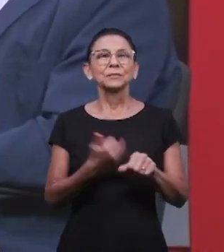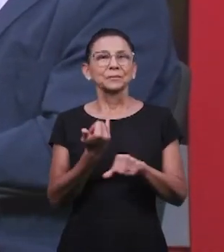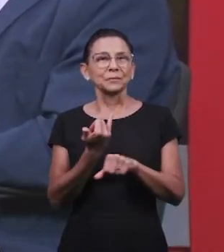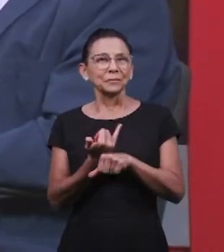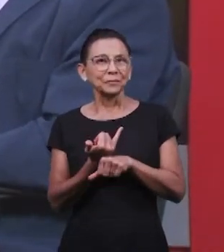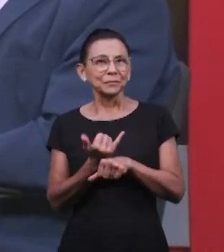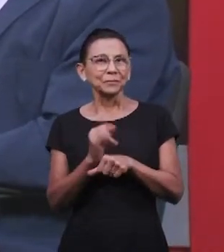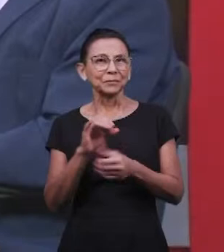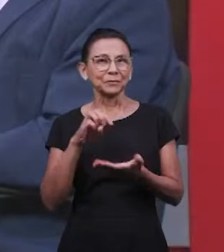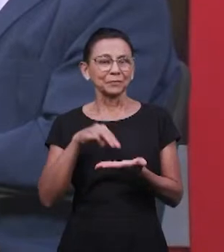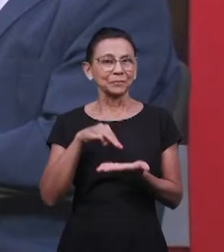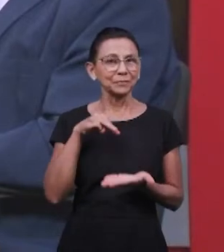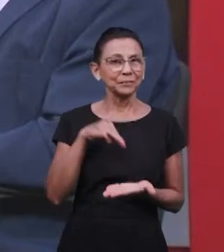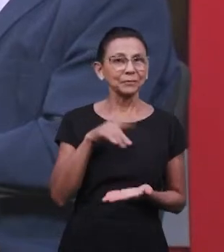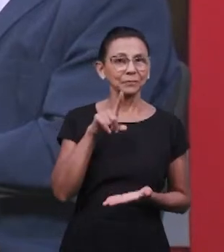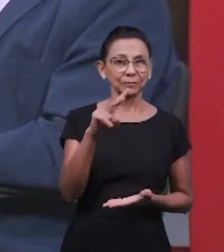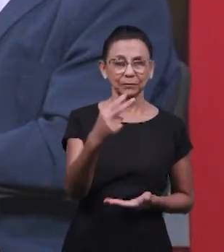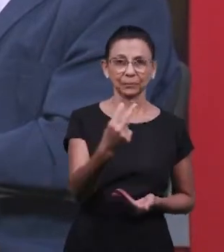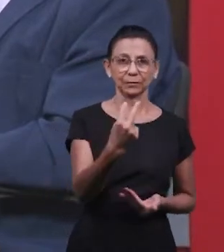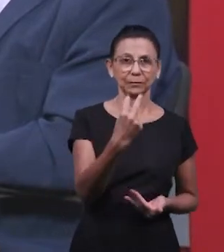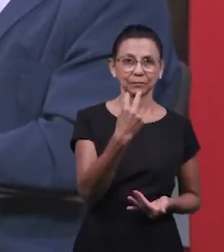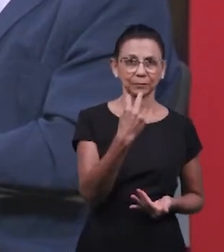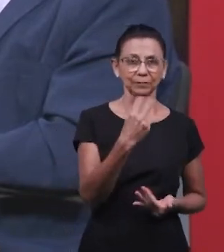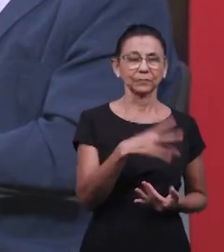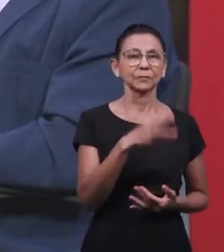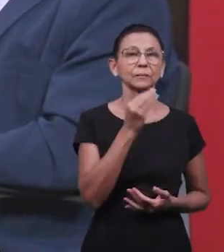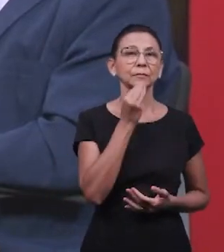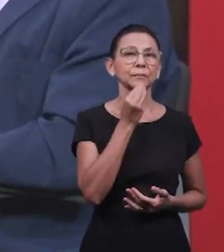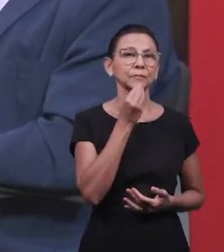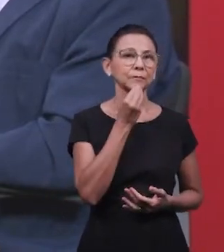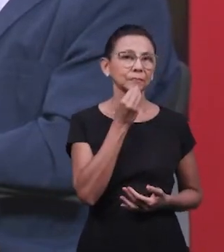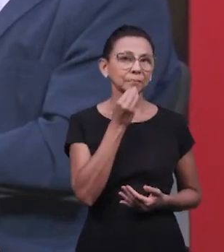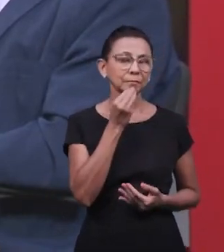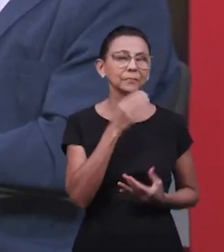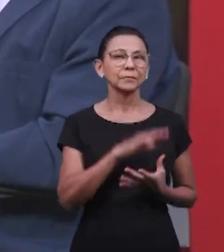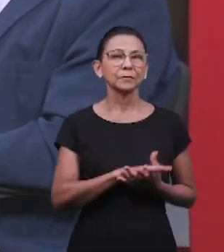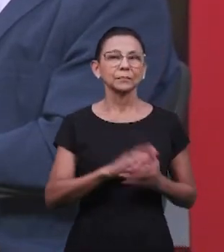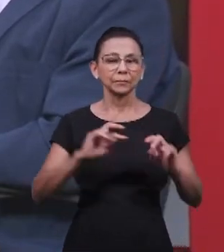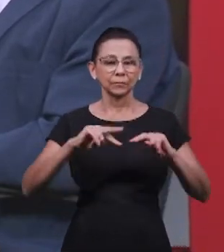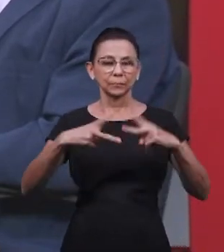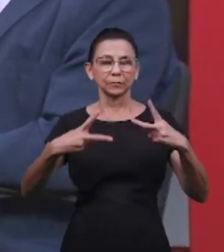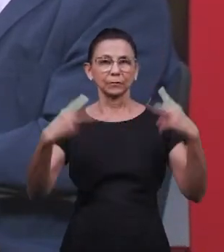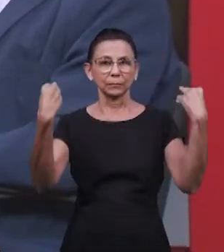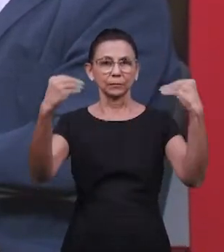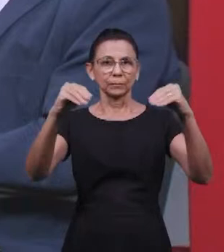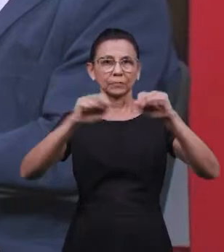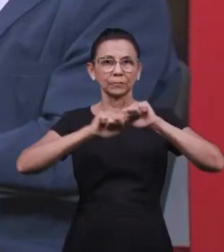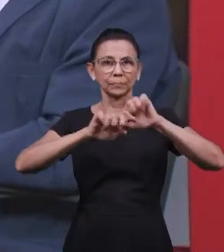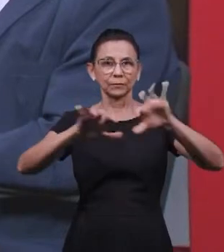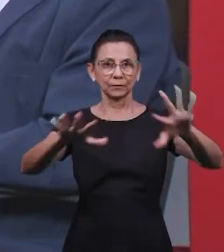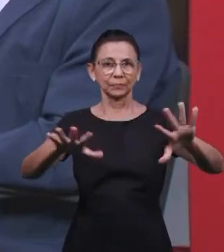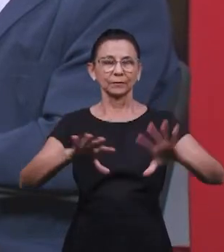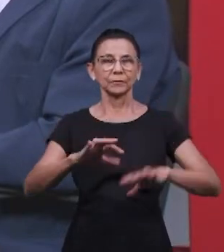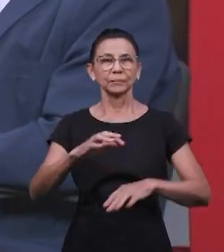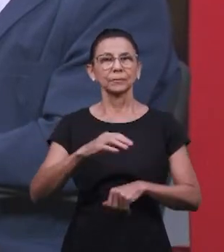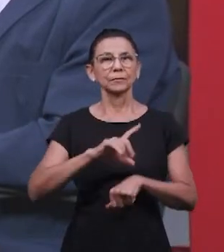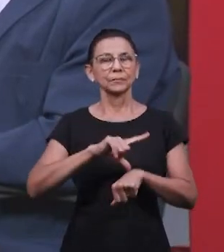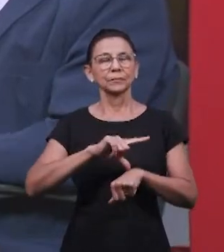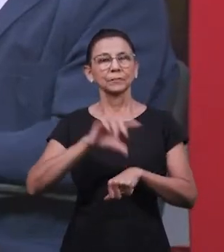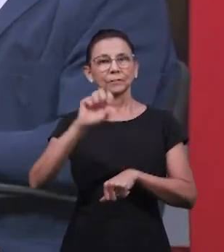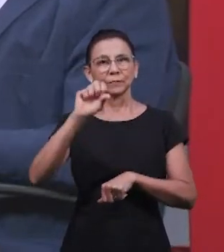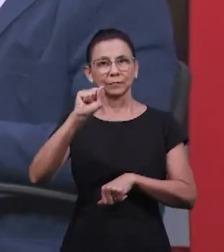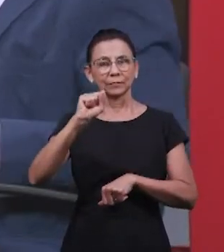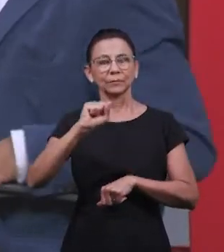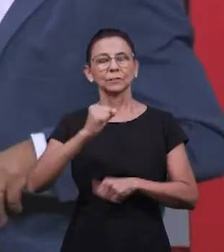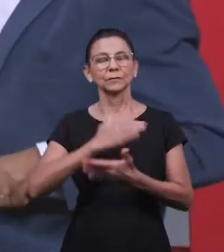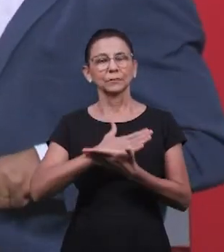aqui, você tem a oportunidade já de pegar o link do culto, compartilhar, porque daqui a pouquinho, às 20 horas, nós começamos o